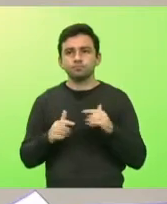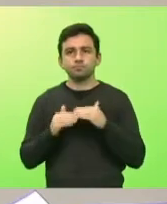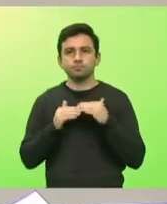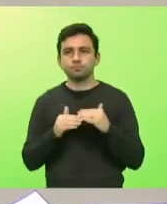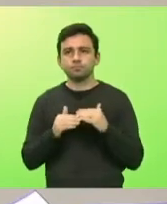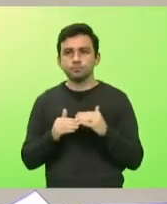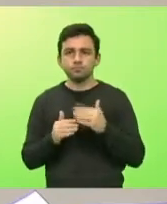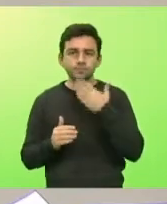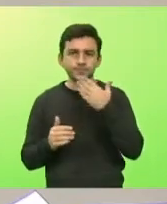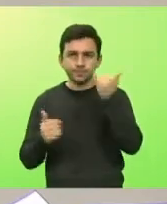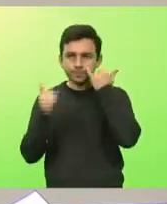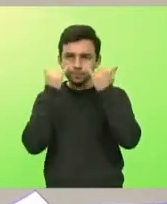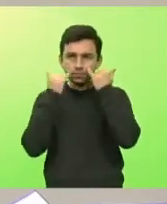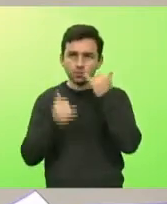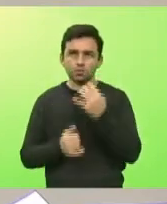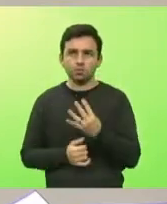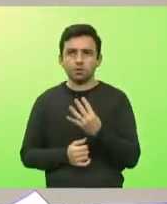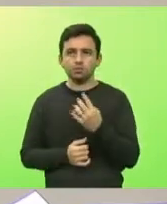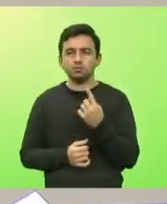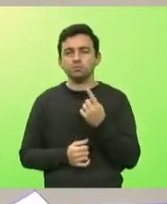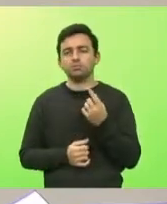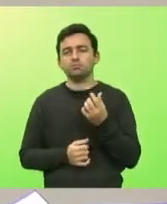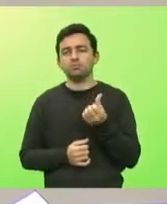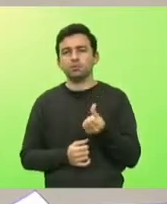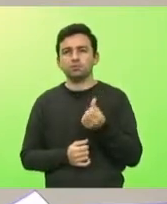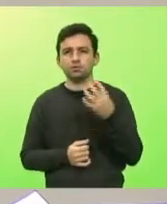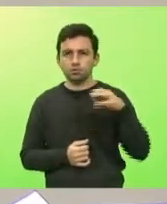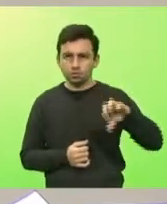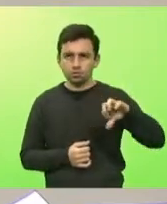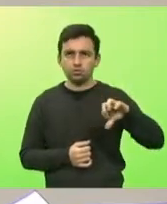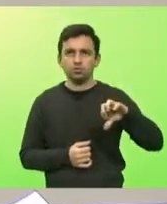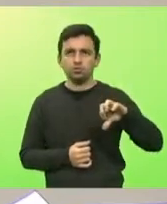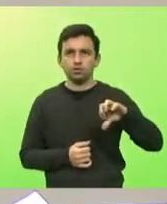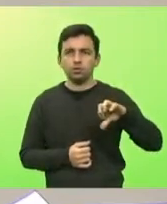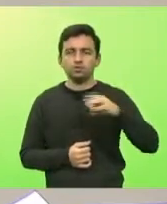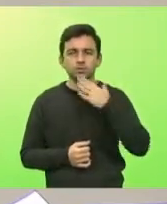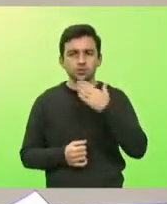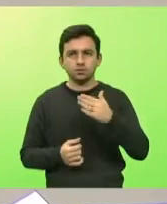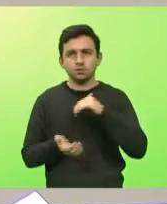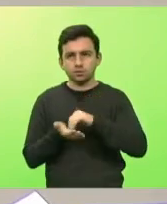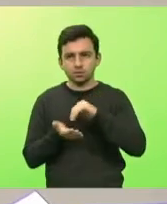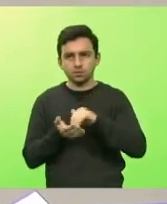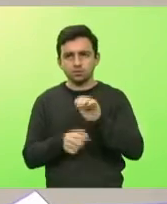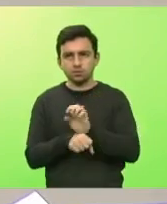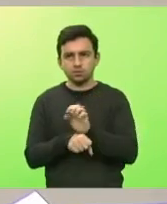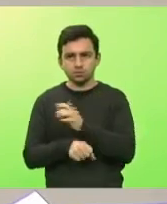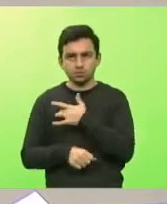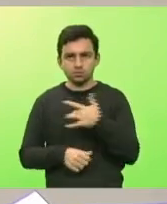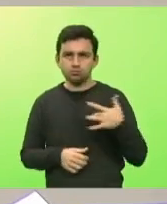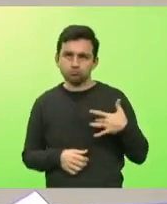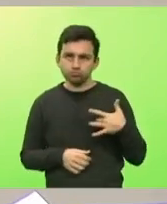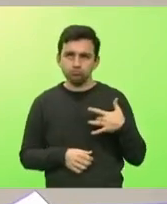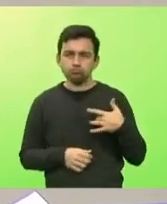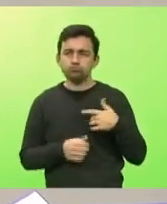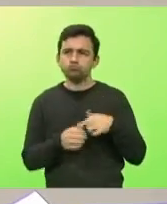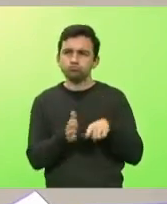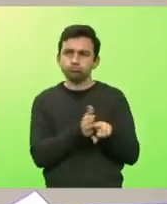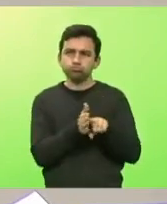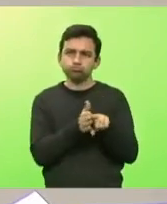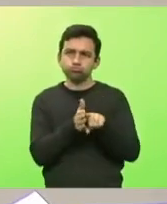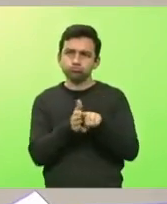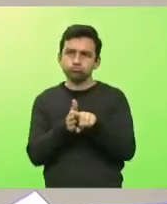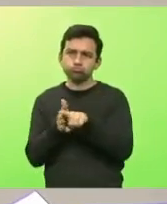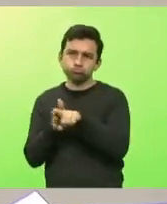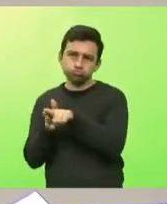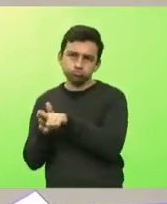informação 469, autor deputado Fernando Krelink, solicitando ao secretário de Estado da Saúde informações acerca das inspeções nas instalações